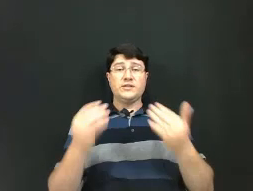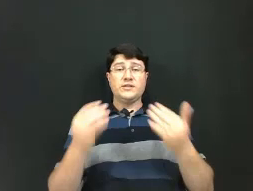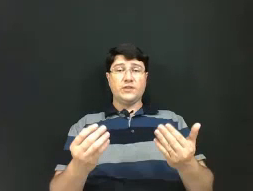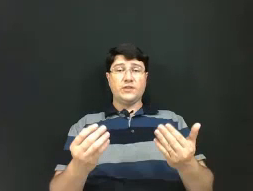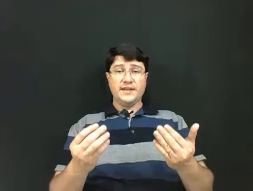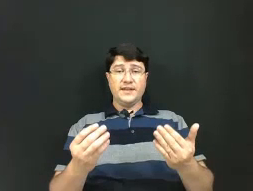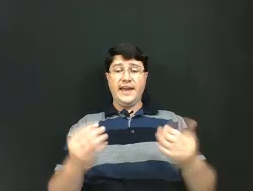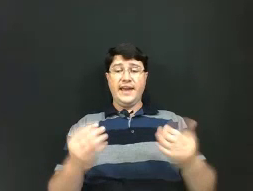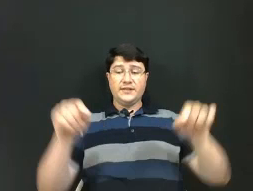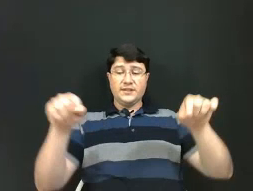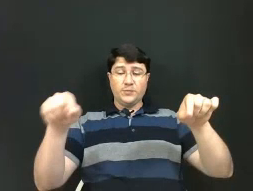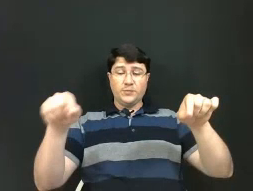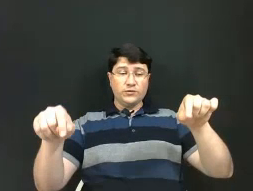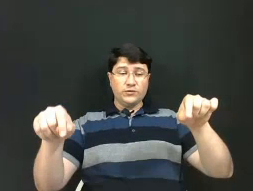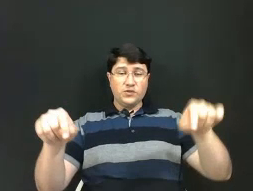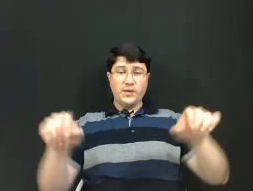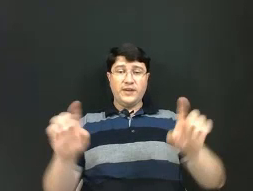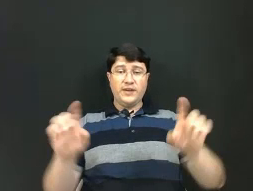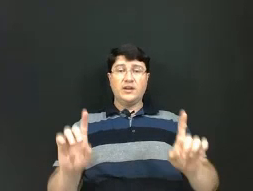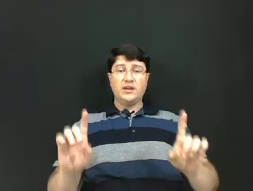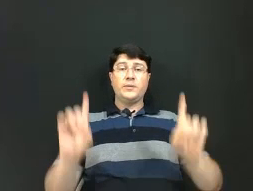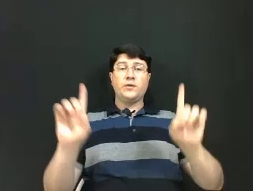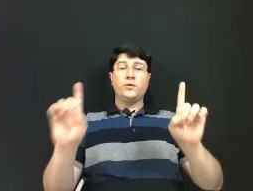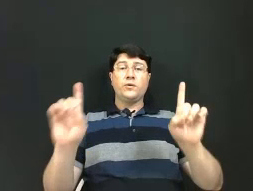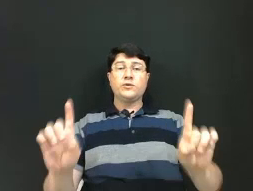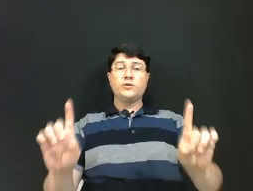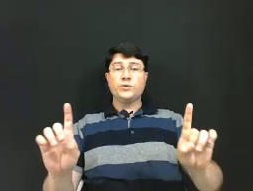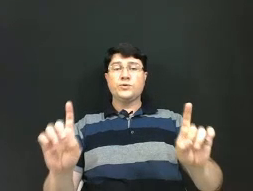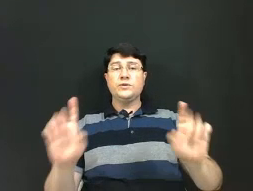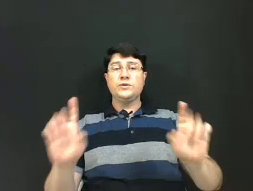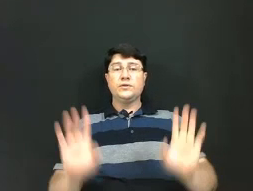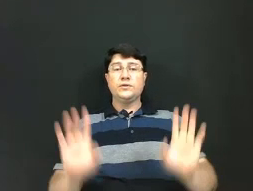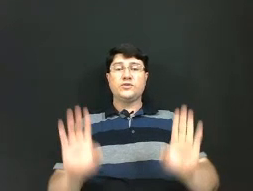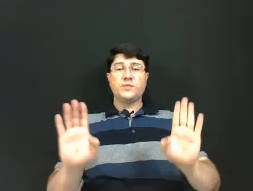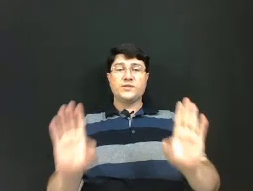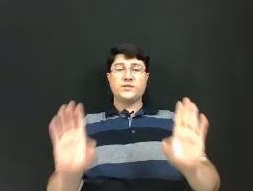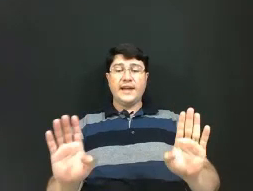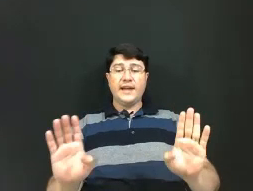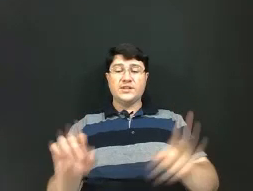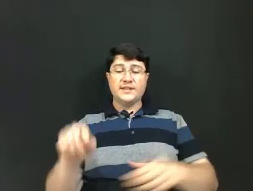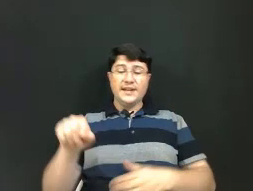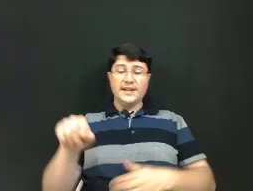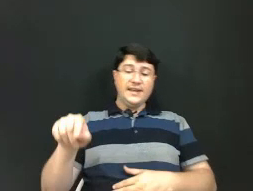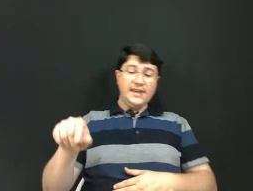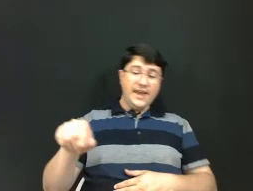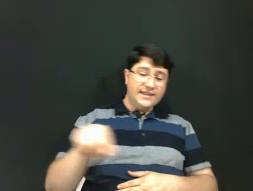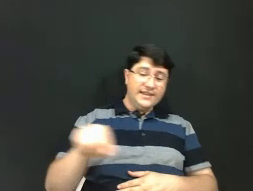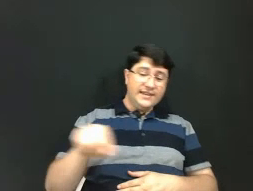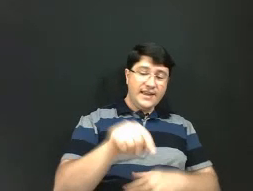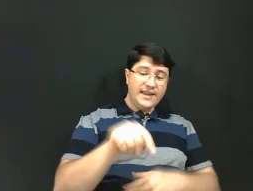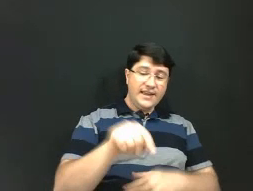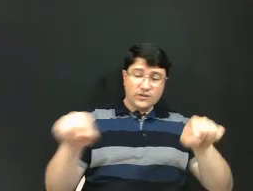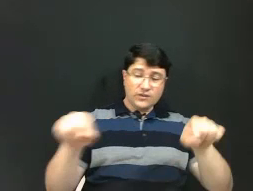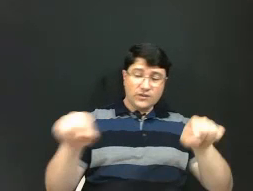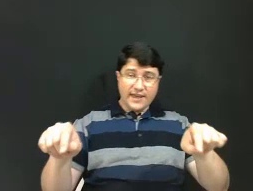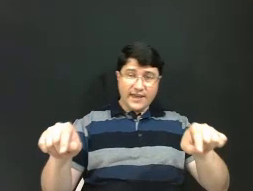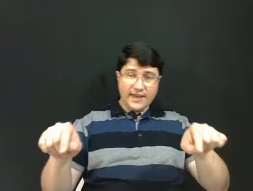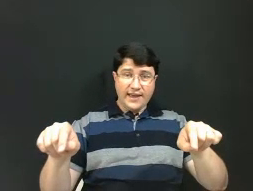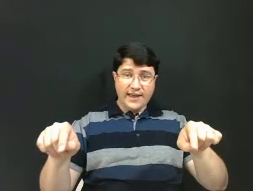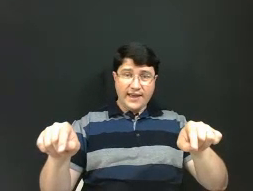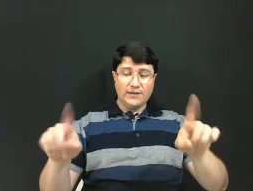gente utiliza os loci-r, esses pontos no espaço, para colocar os possuidores, os personagens. E entre